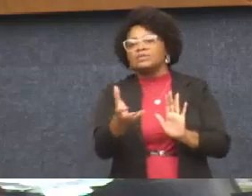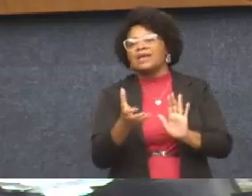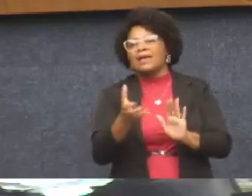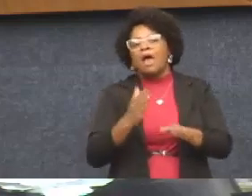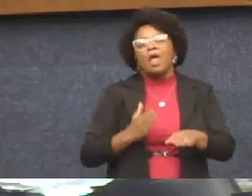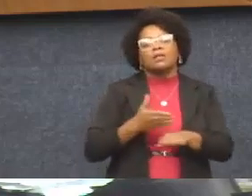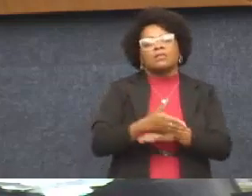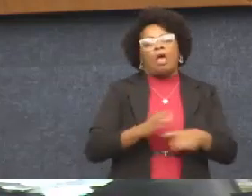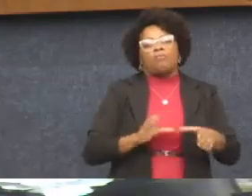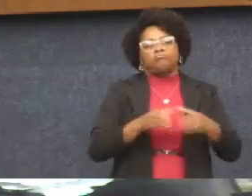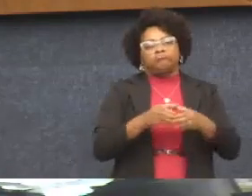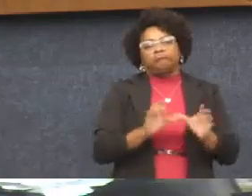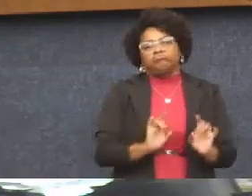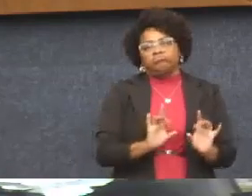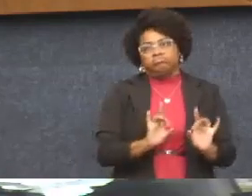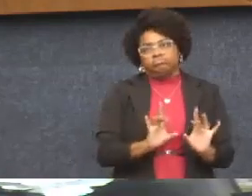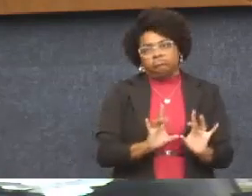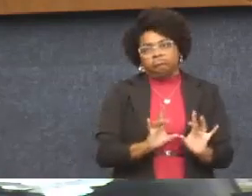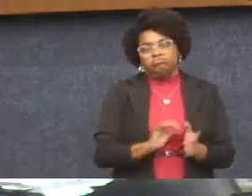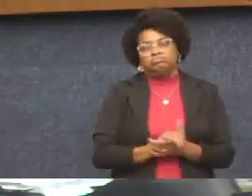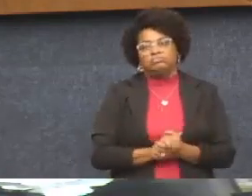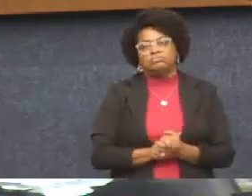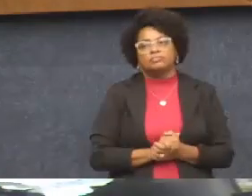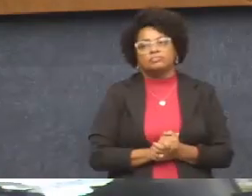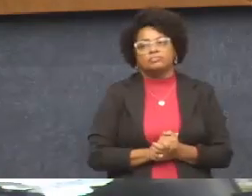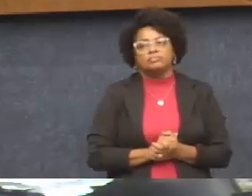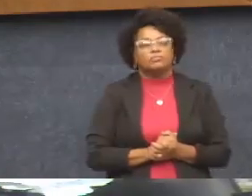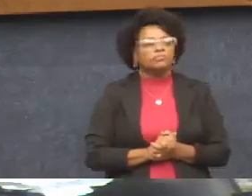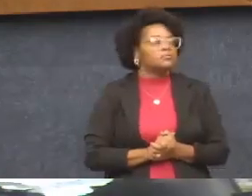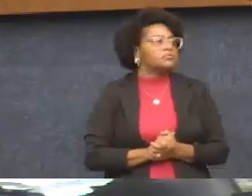comissões especiais. Ok?